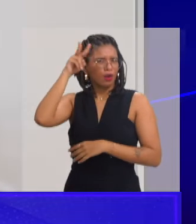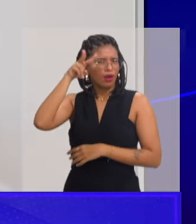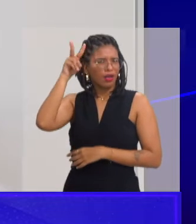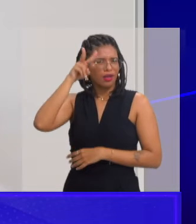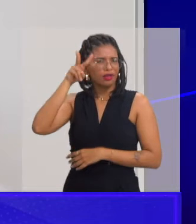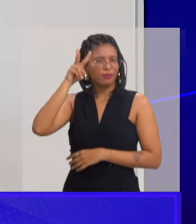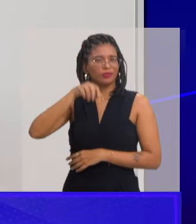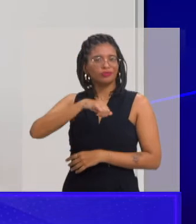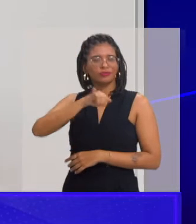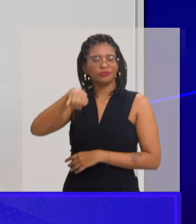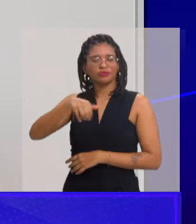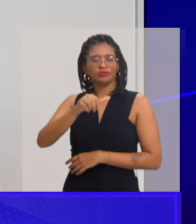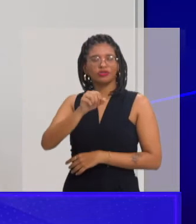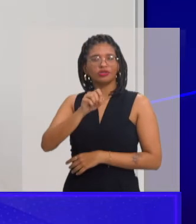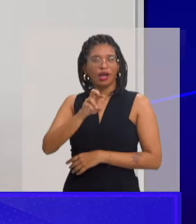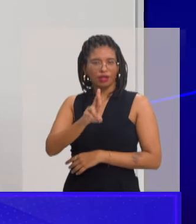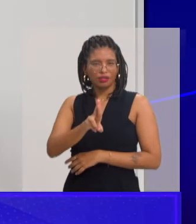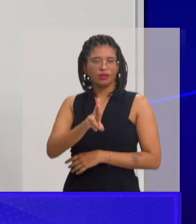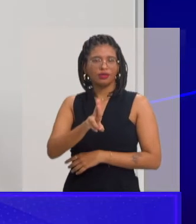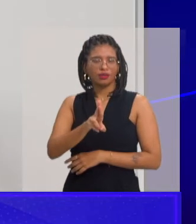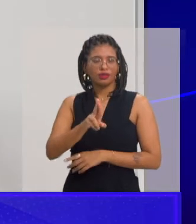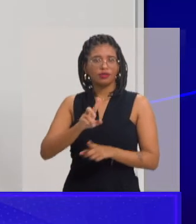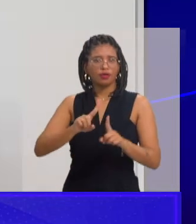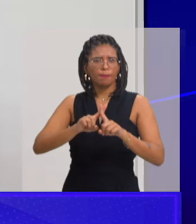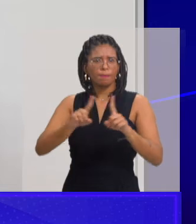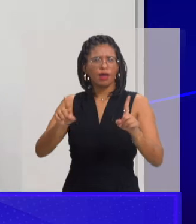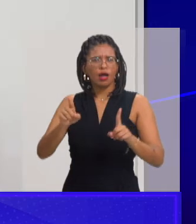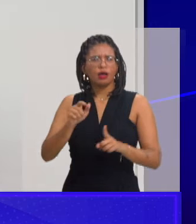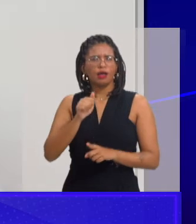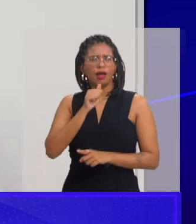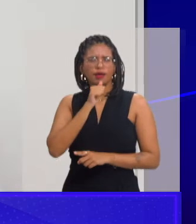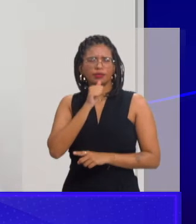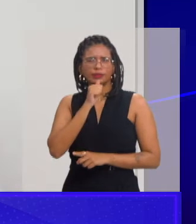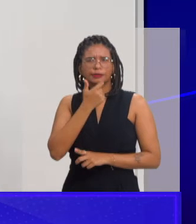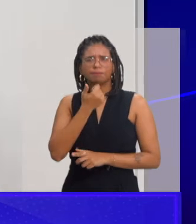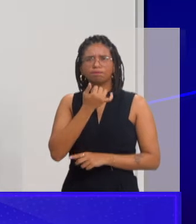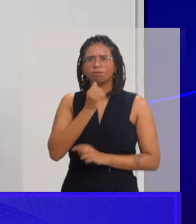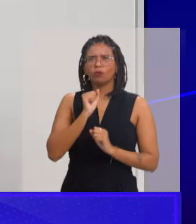mundo muito diferente do Jader antes do crime.